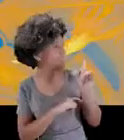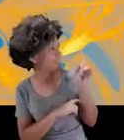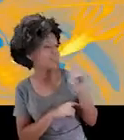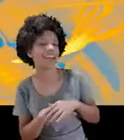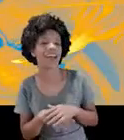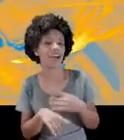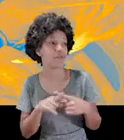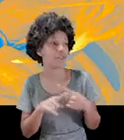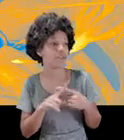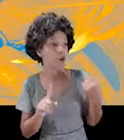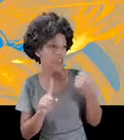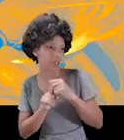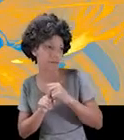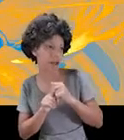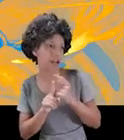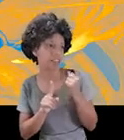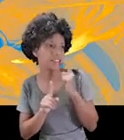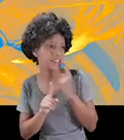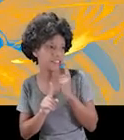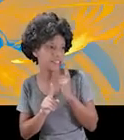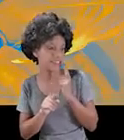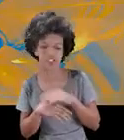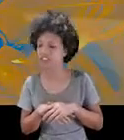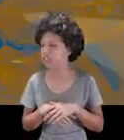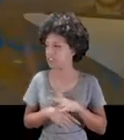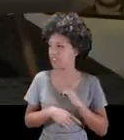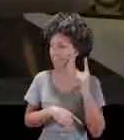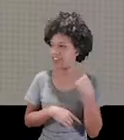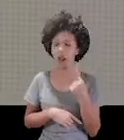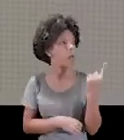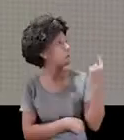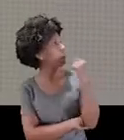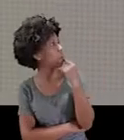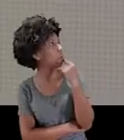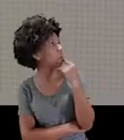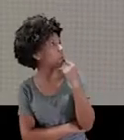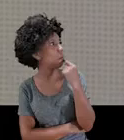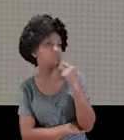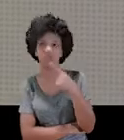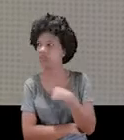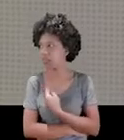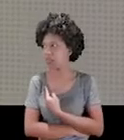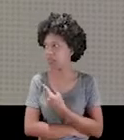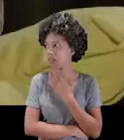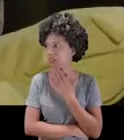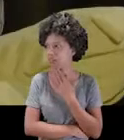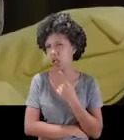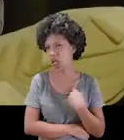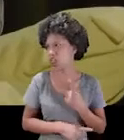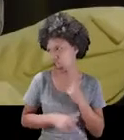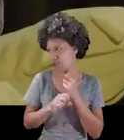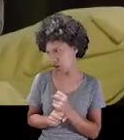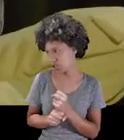as daí legal é que eles vão quebrar os dentes o caramba que louco né cara é isso que tipo você só nós né E aí